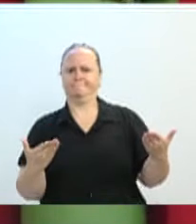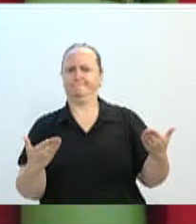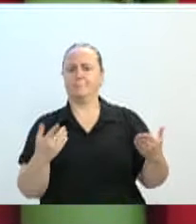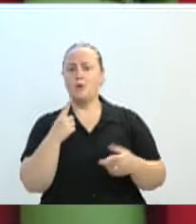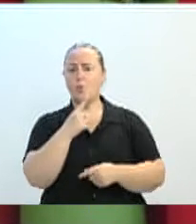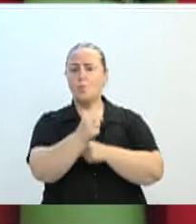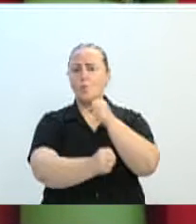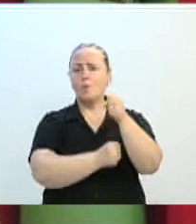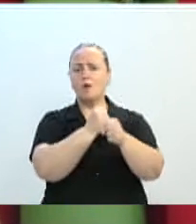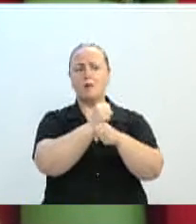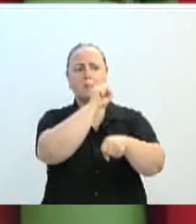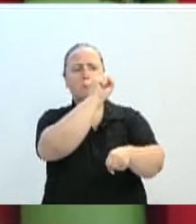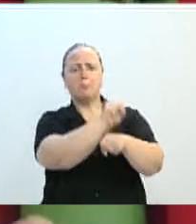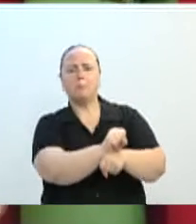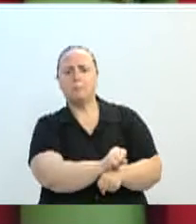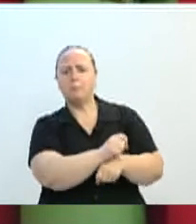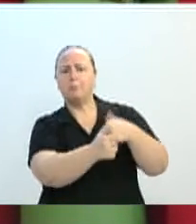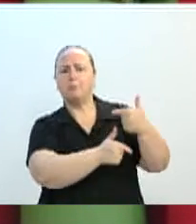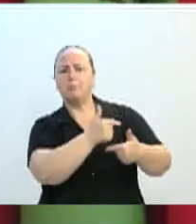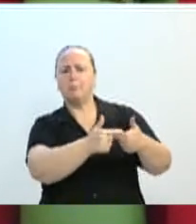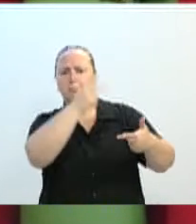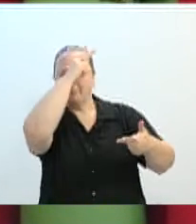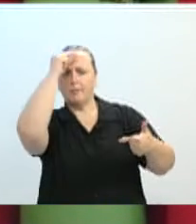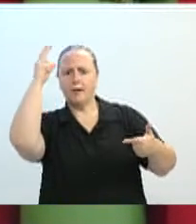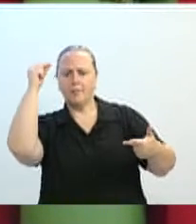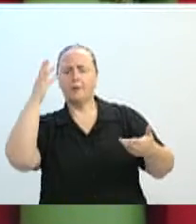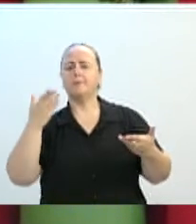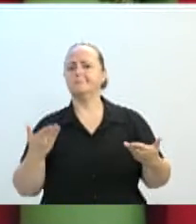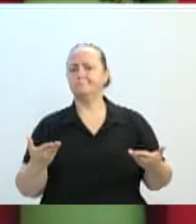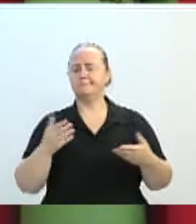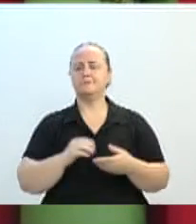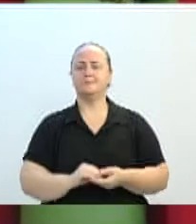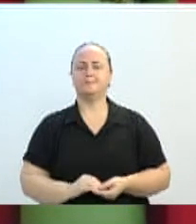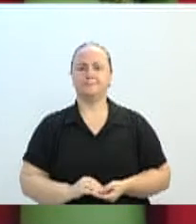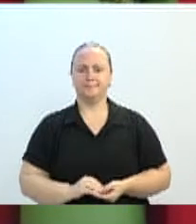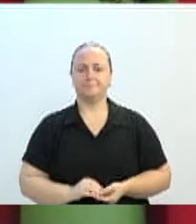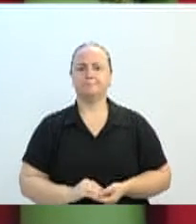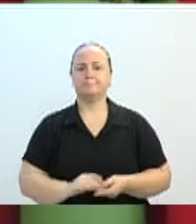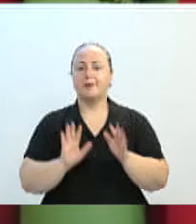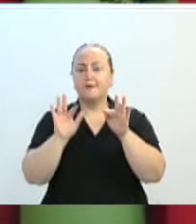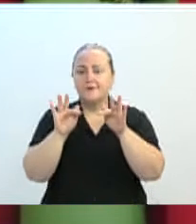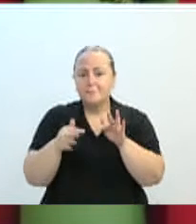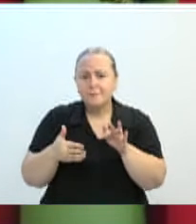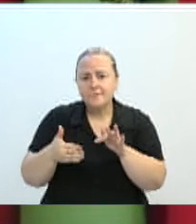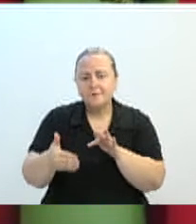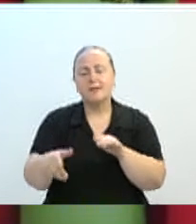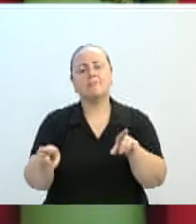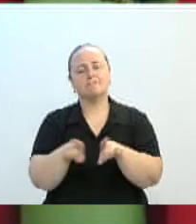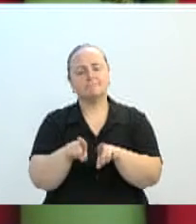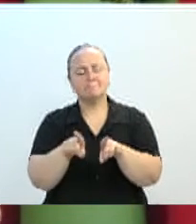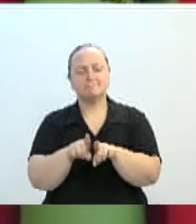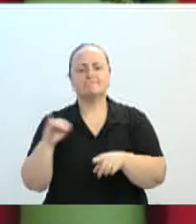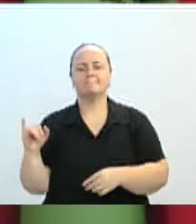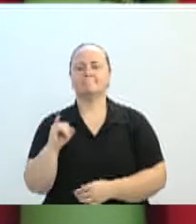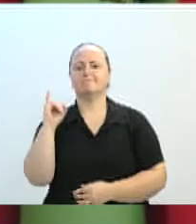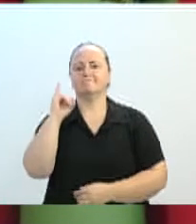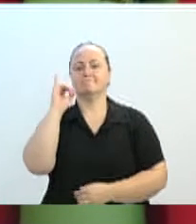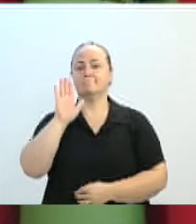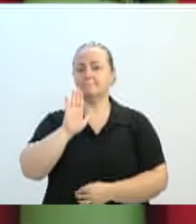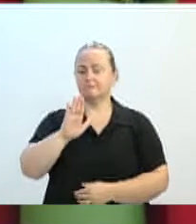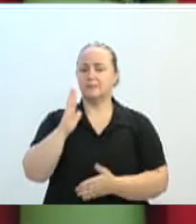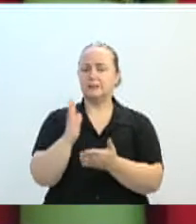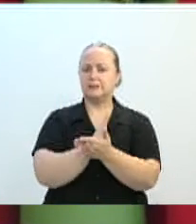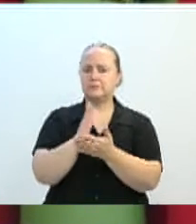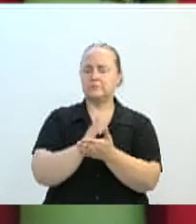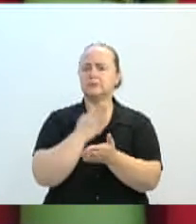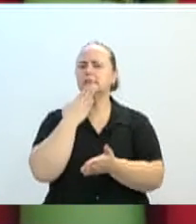ano na nossa cidade é IPO fim mas não menos importante quero tá com aqui que nós tivemos algumas questões